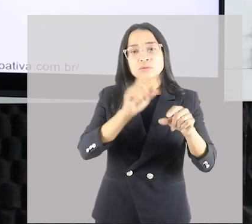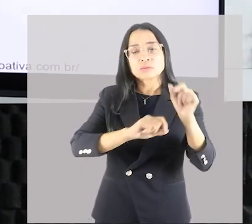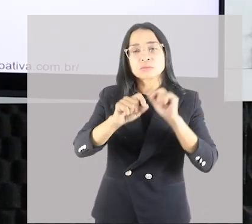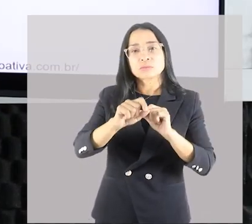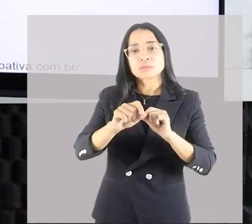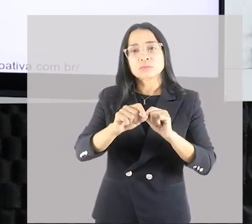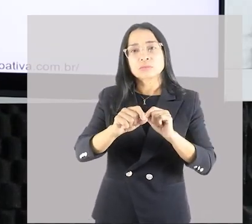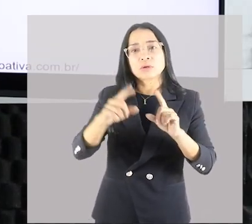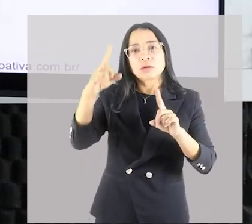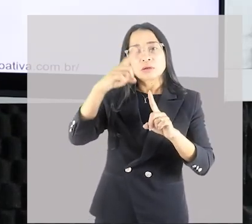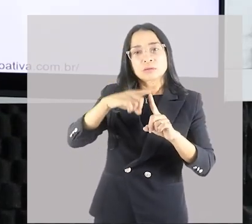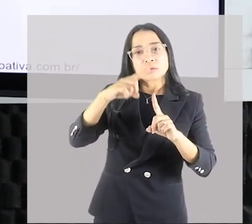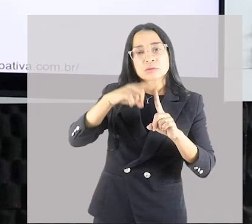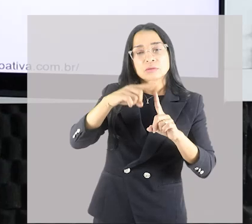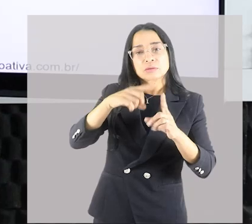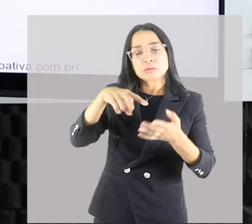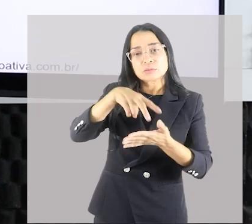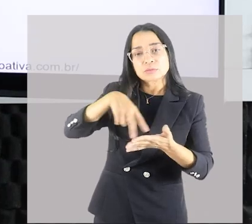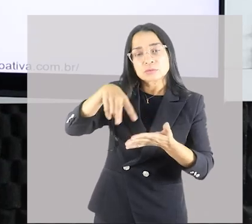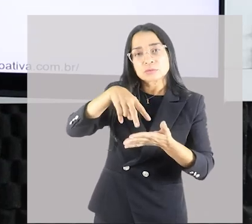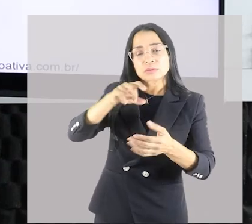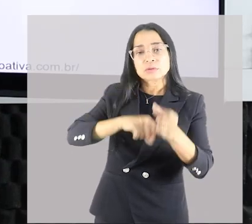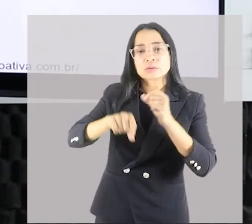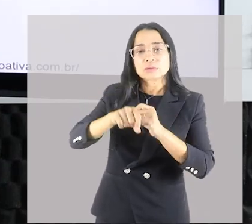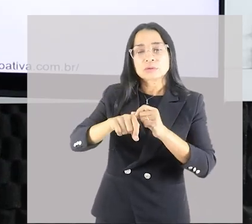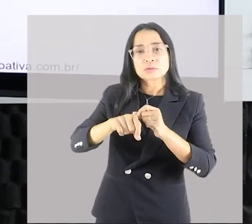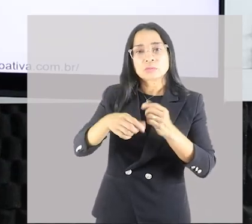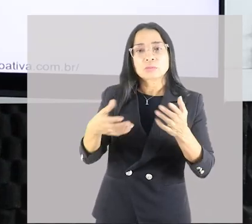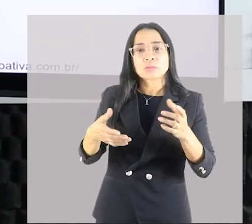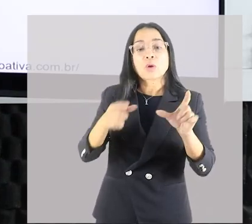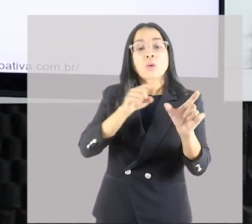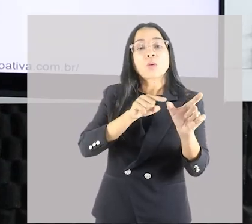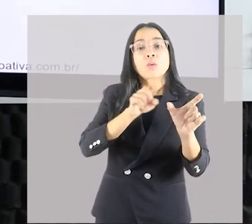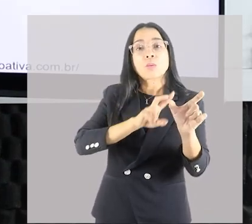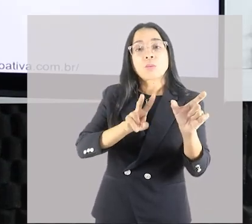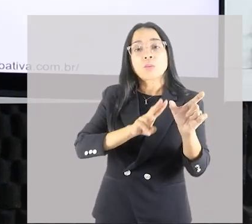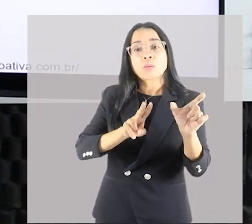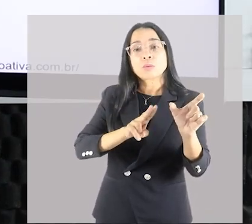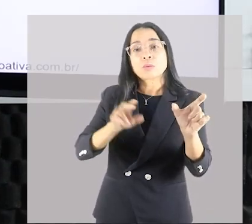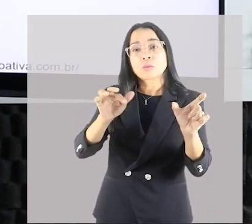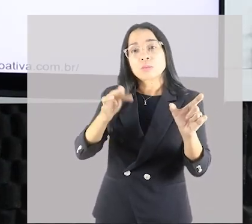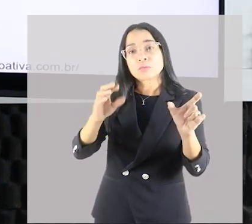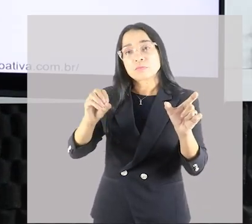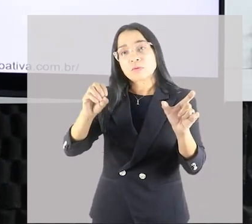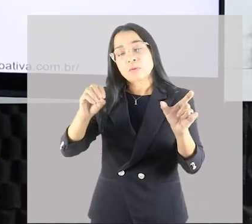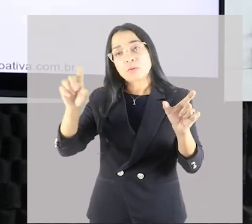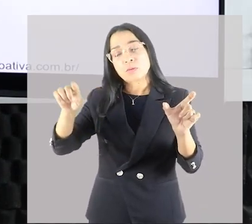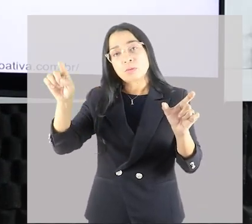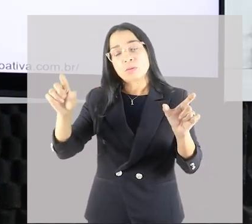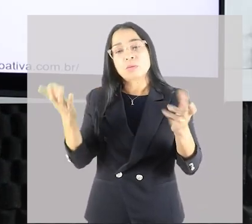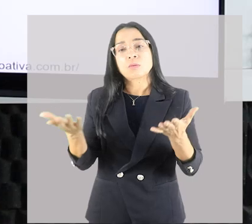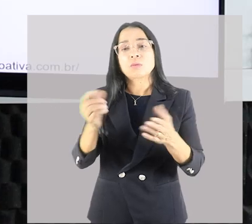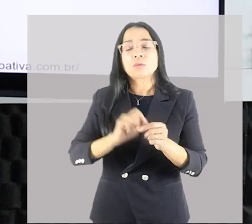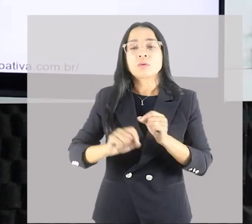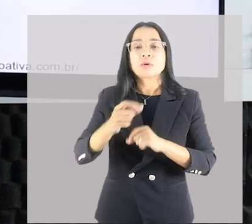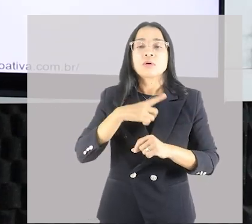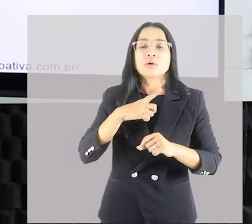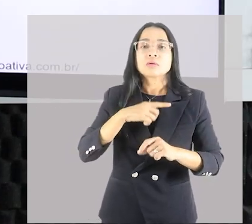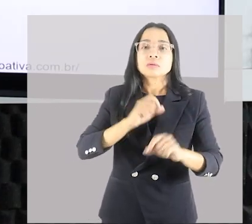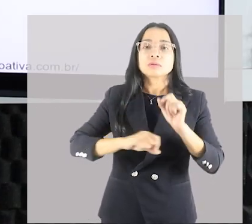esse estilo de dança, que passou a ser chamado de forró. Então ele tem